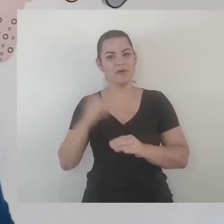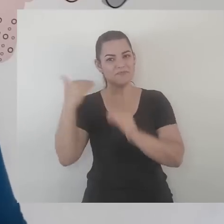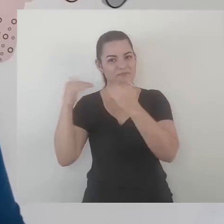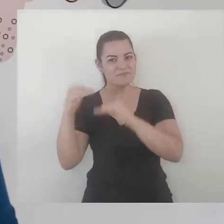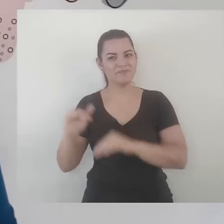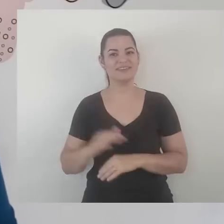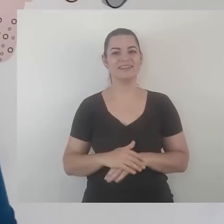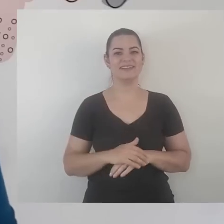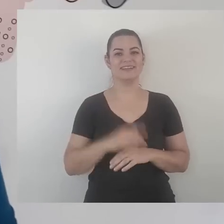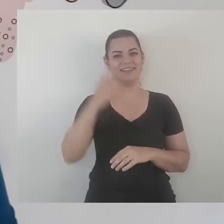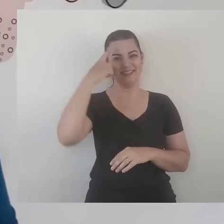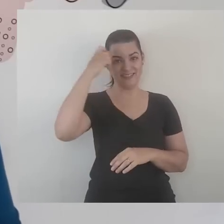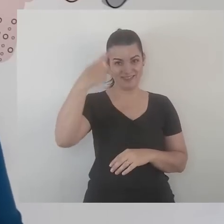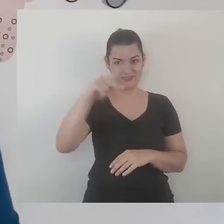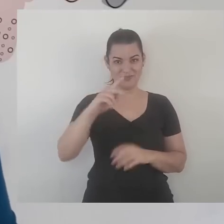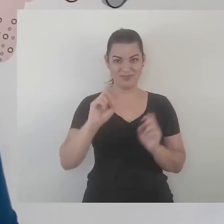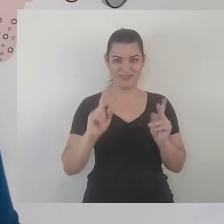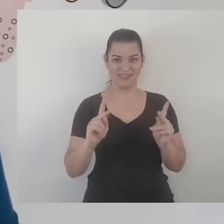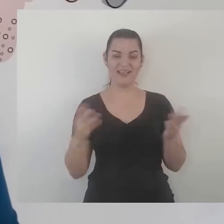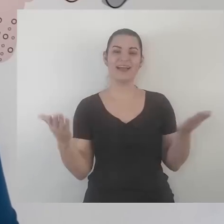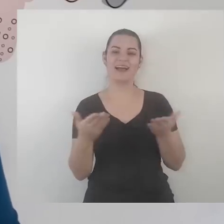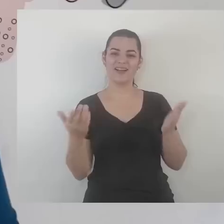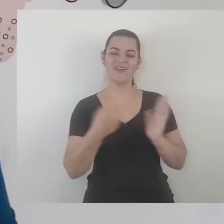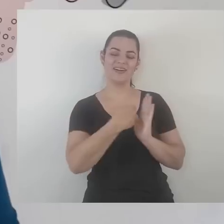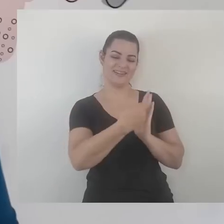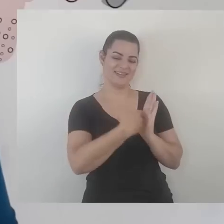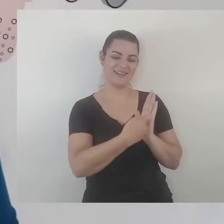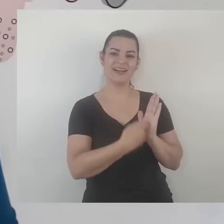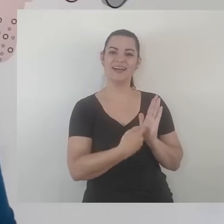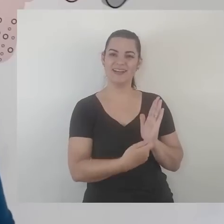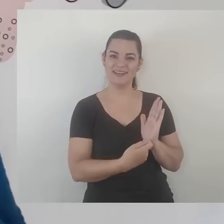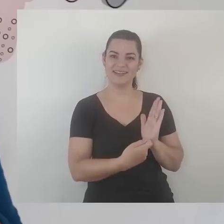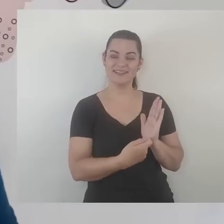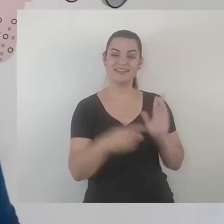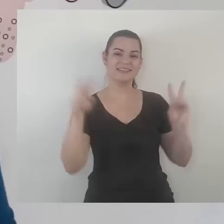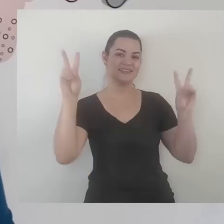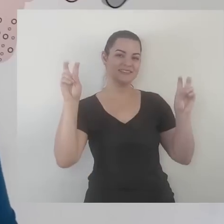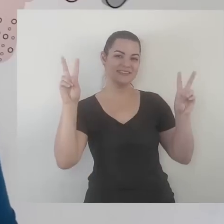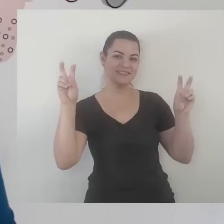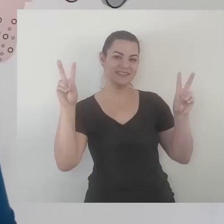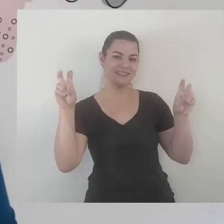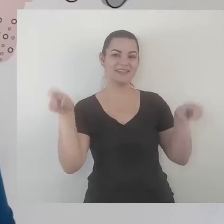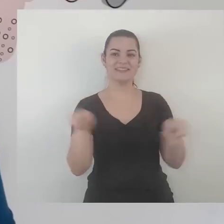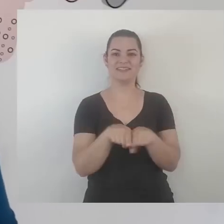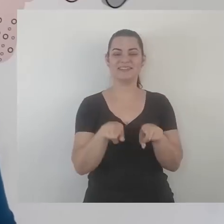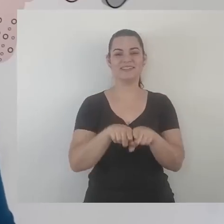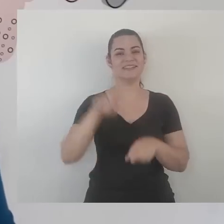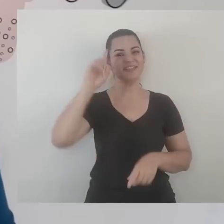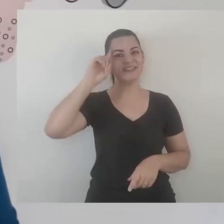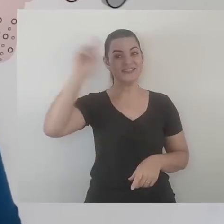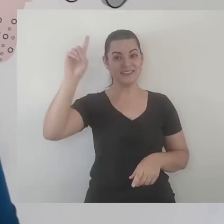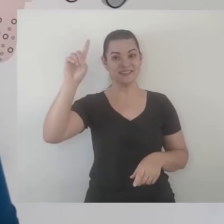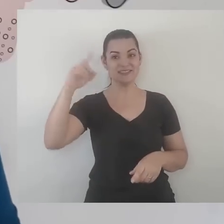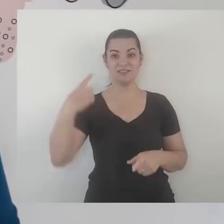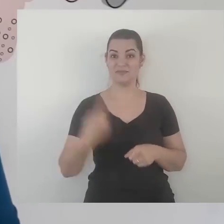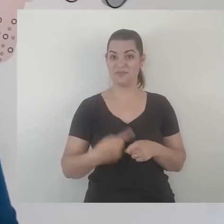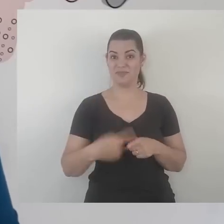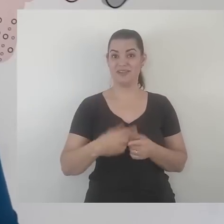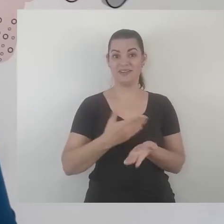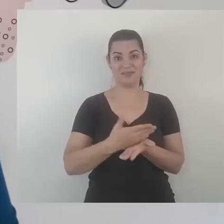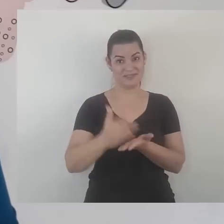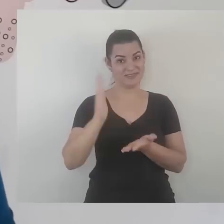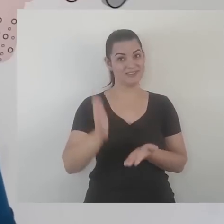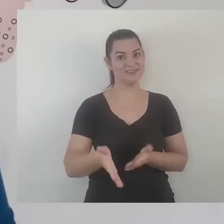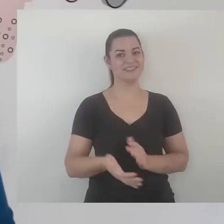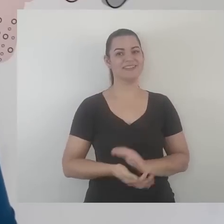deixe a sua hipótese. Agora vocês já podem anotar o tema do nosso encontro, a data de hoje, que nós